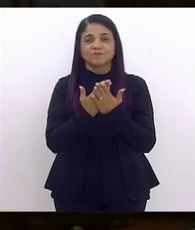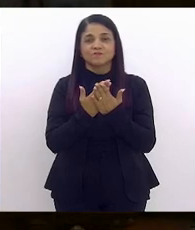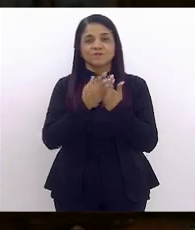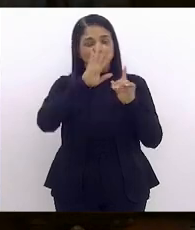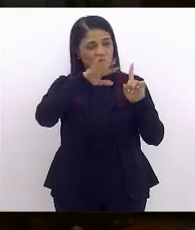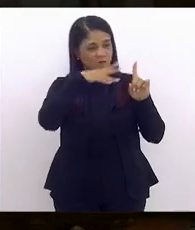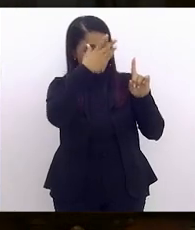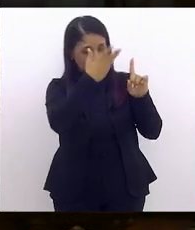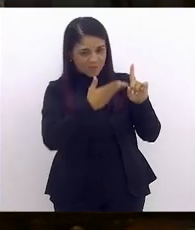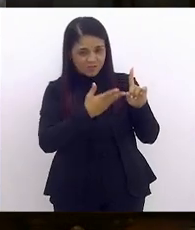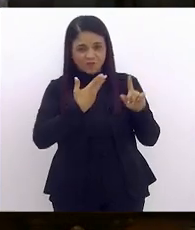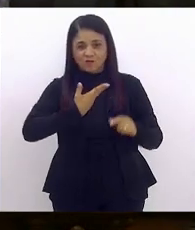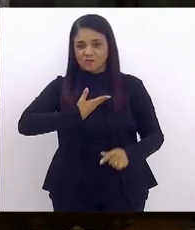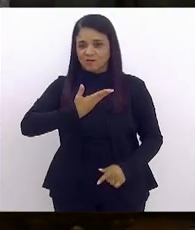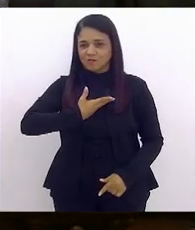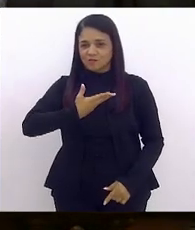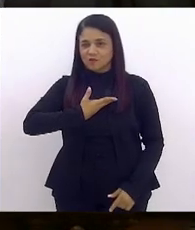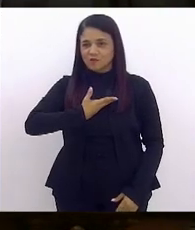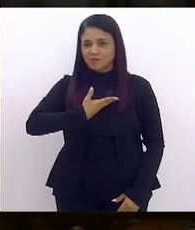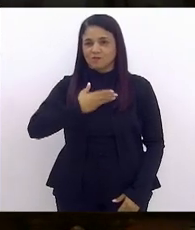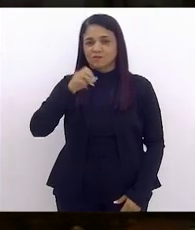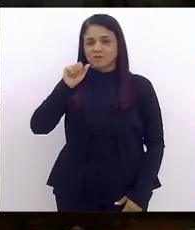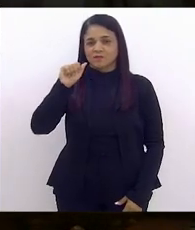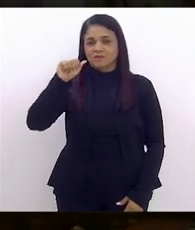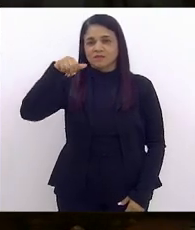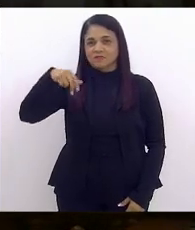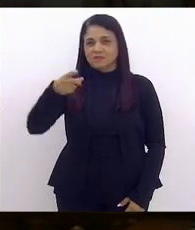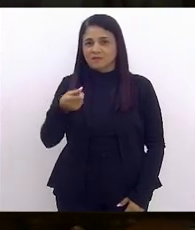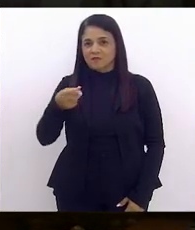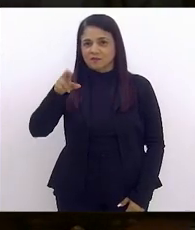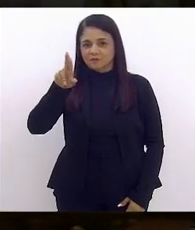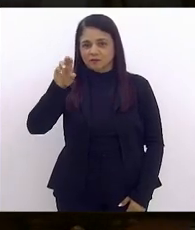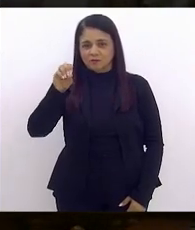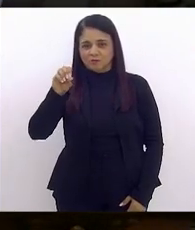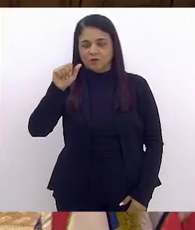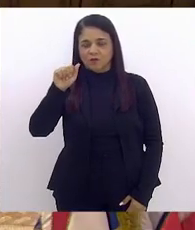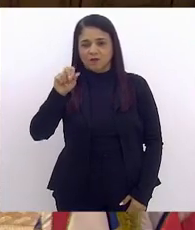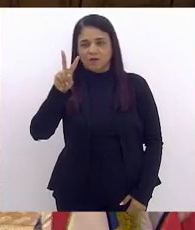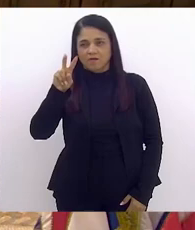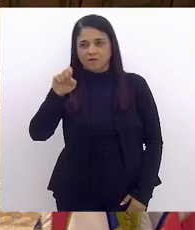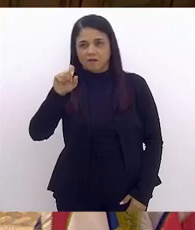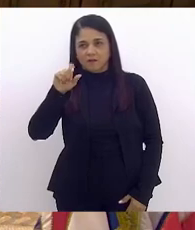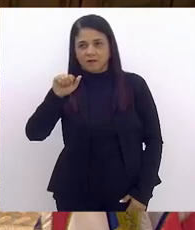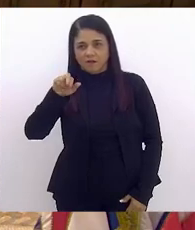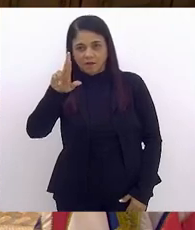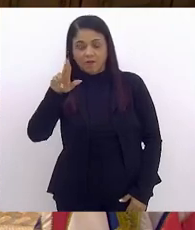homenagear o nosso companheiro, Dr. Sandro Avelar, Quitéria Chagas.